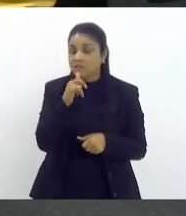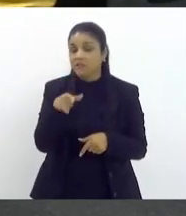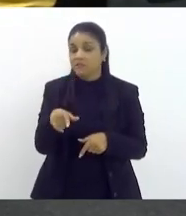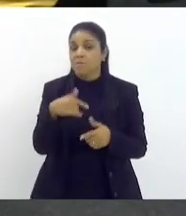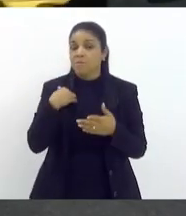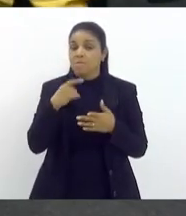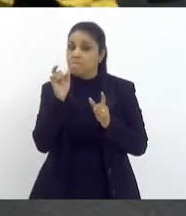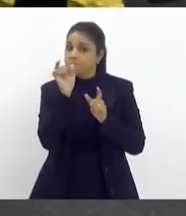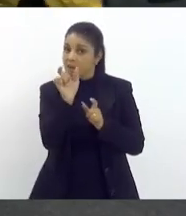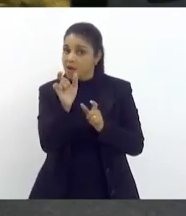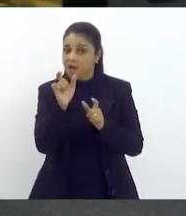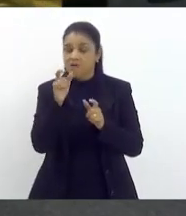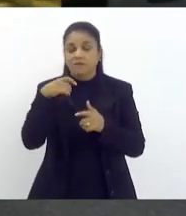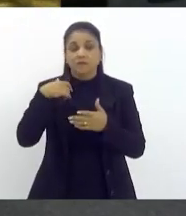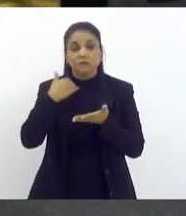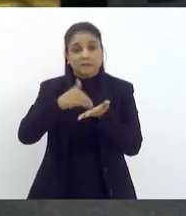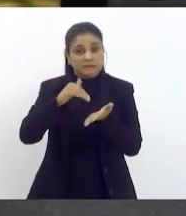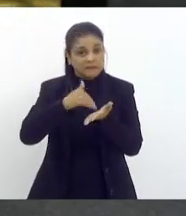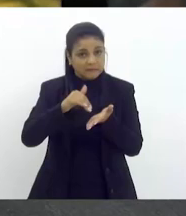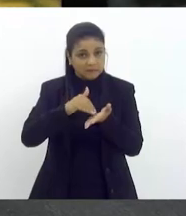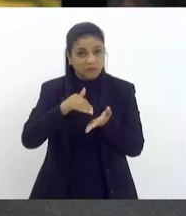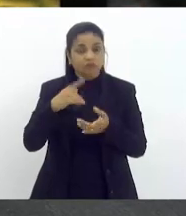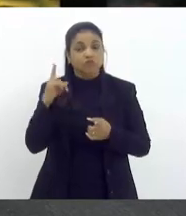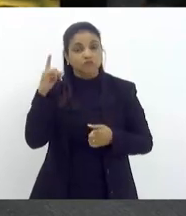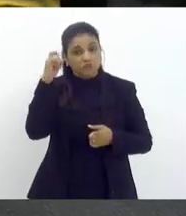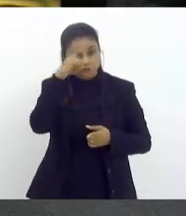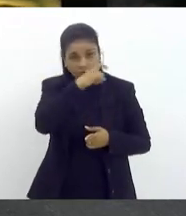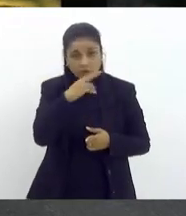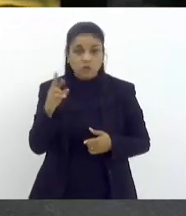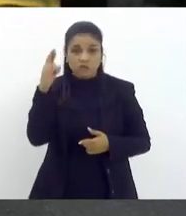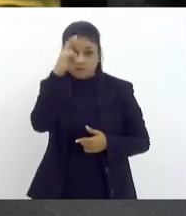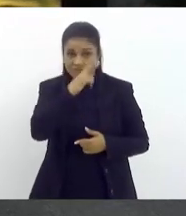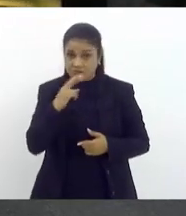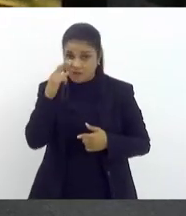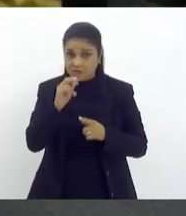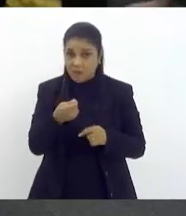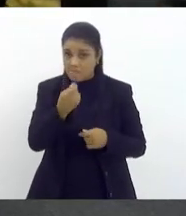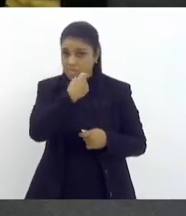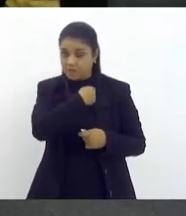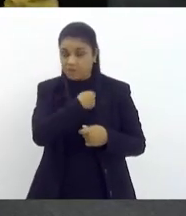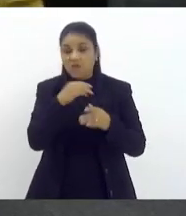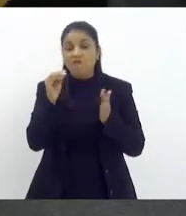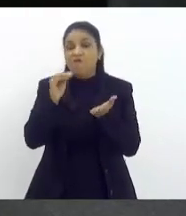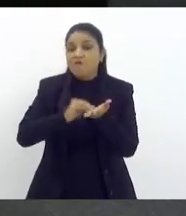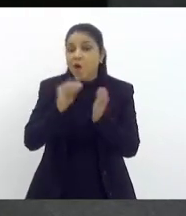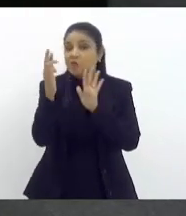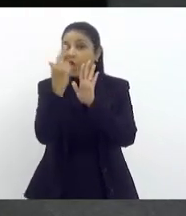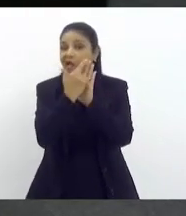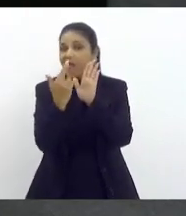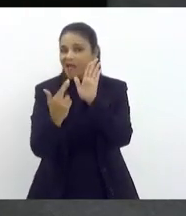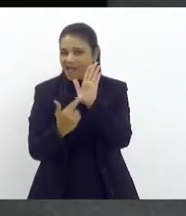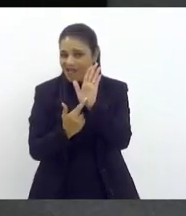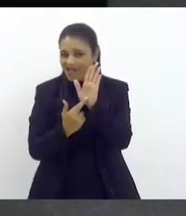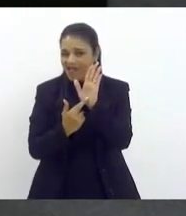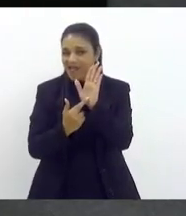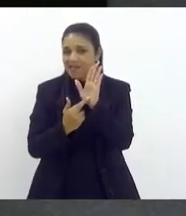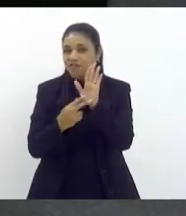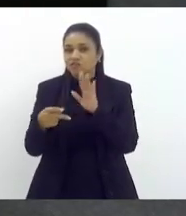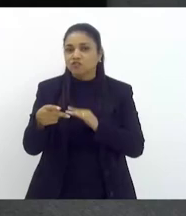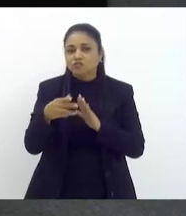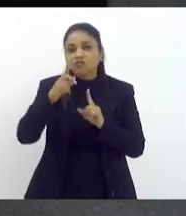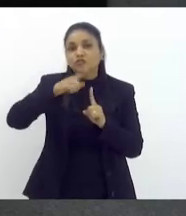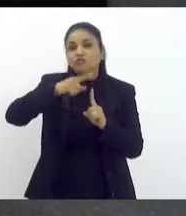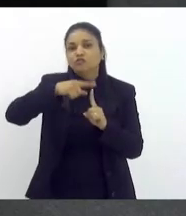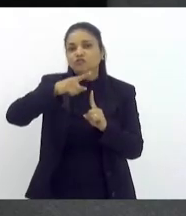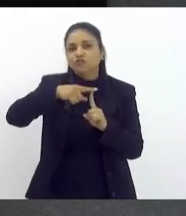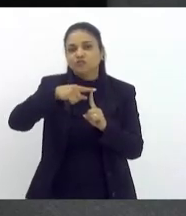secretário é difícil de fiscalizar porque falta regulamentação desse tipo de veículo moto elétrica o